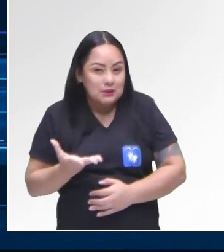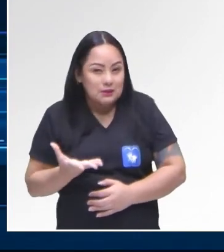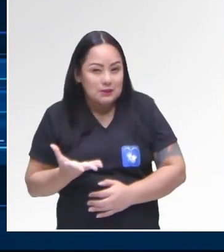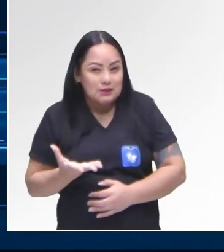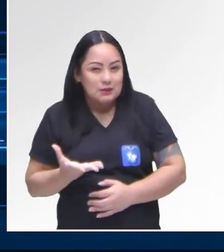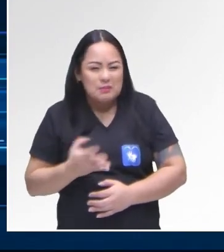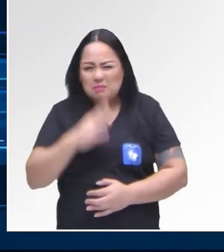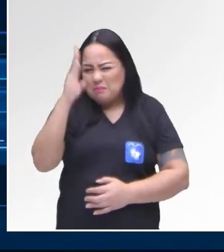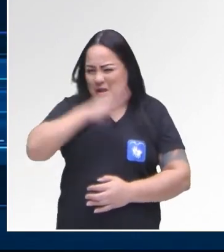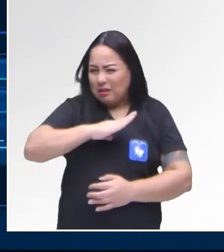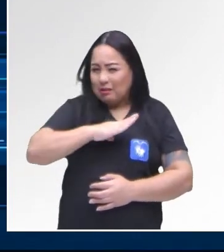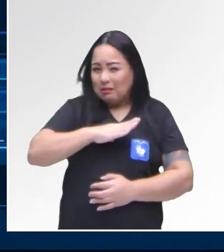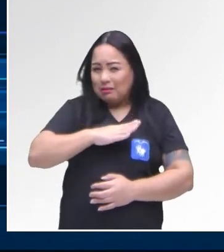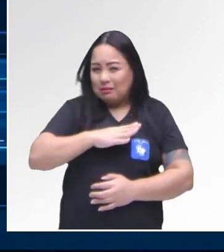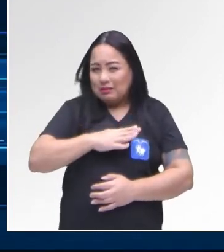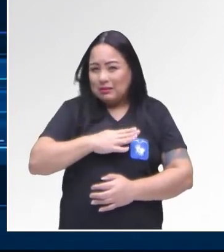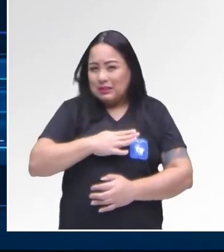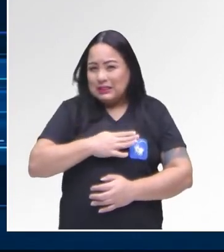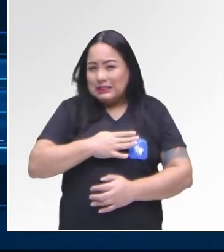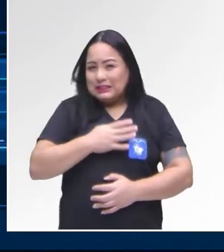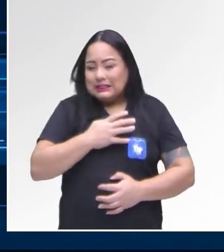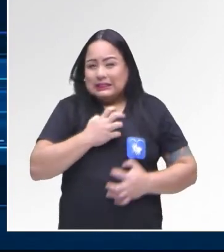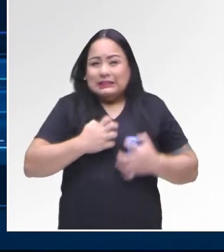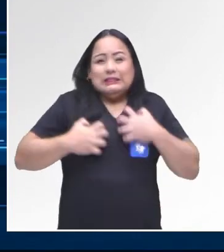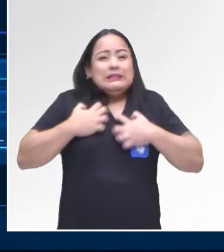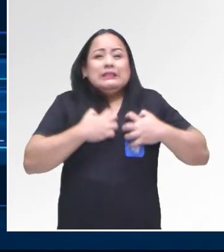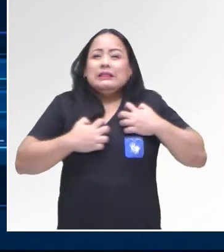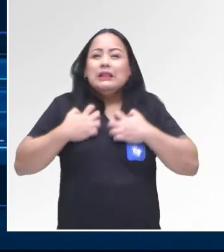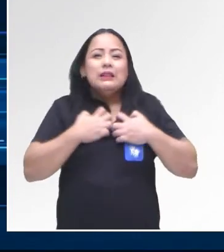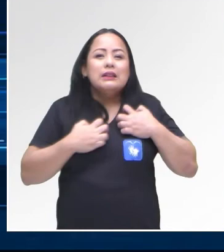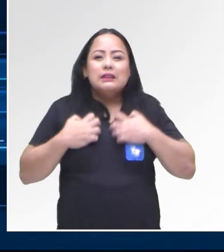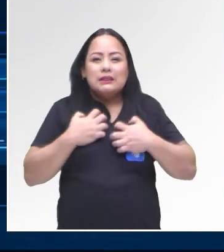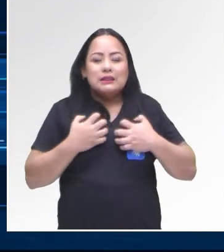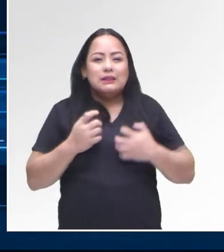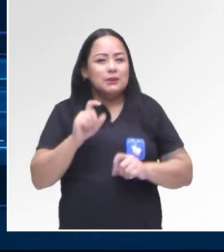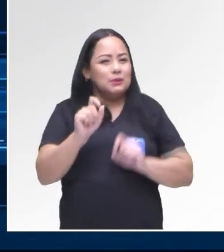está mal? Ele está desesperado? O que você acha?